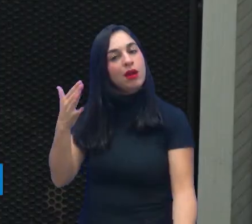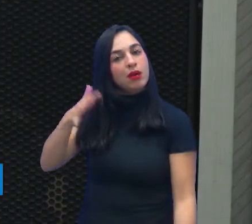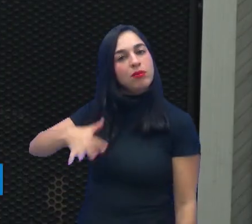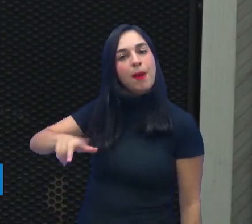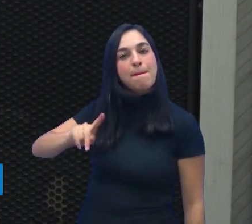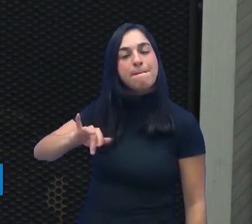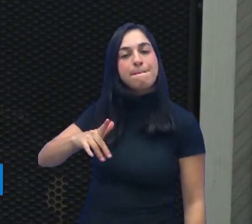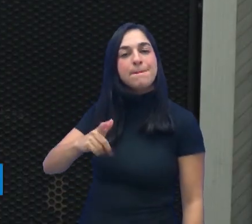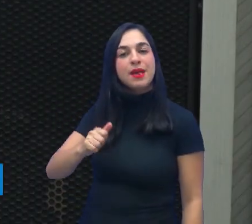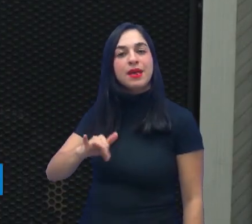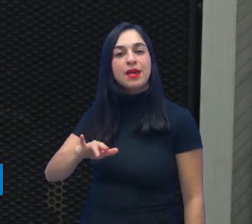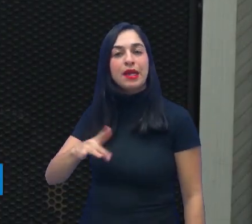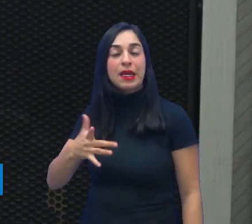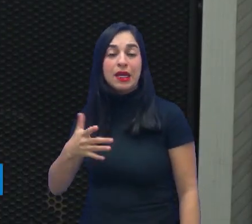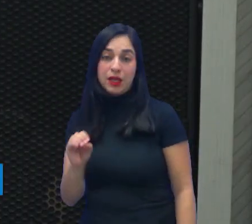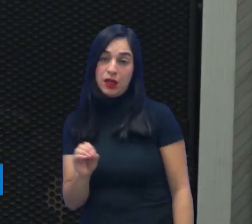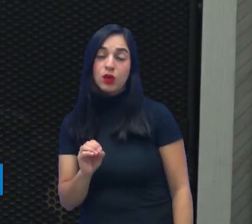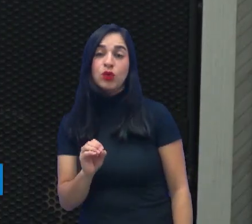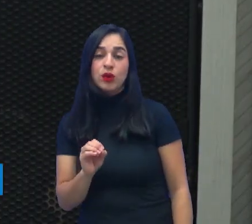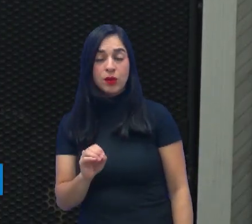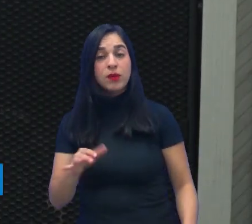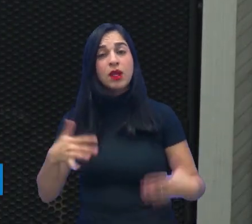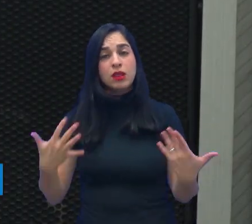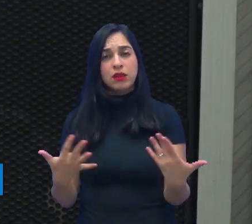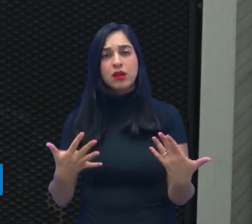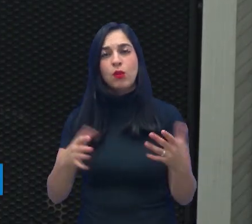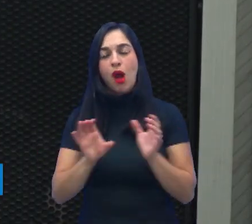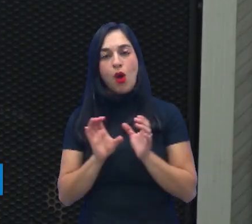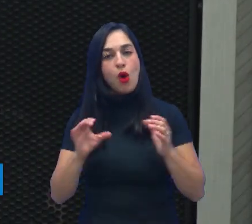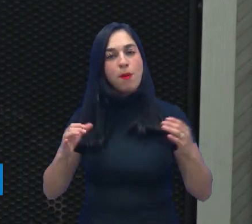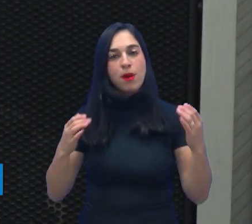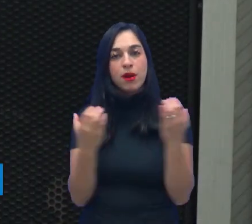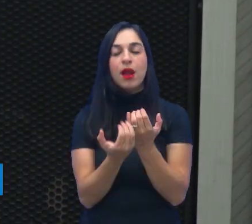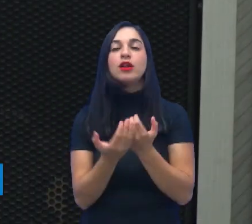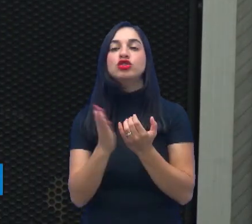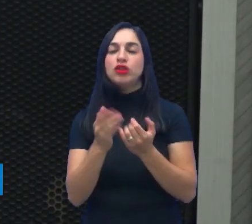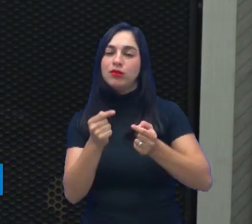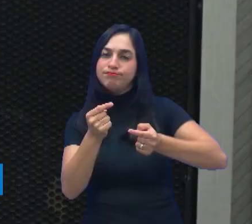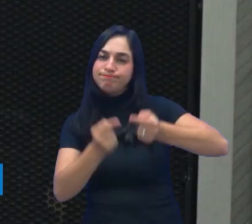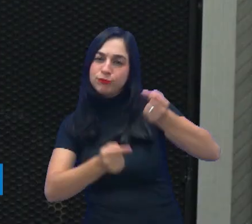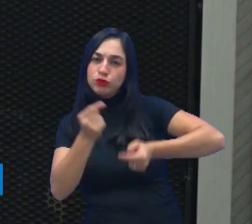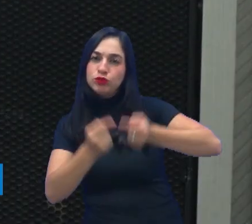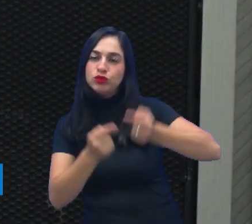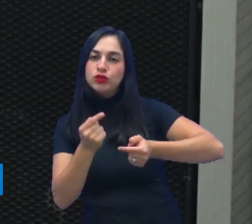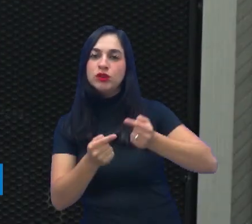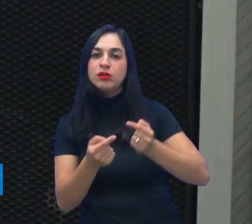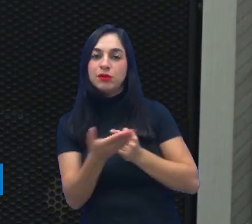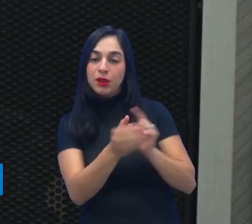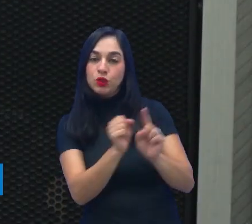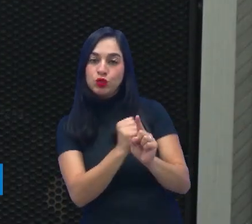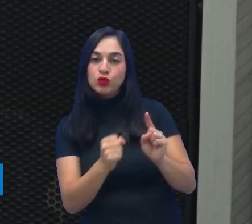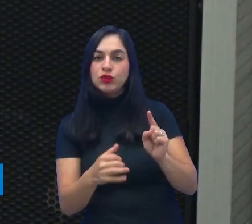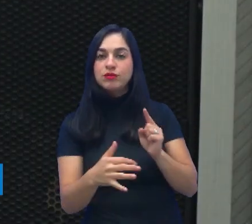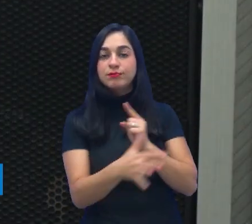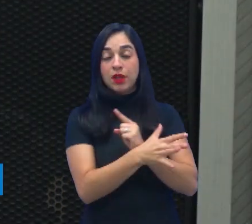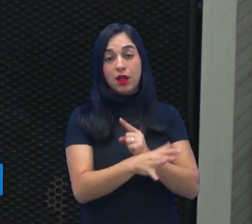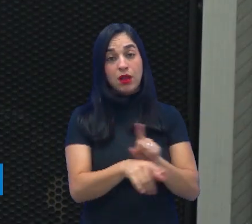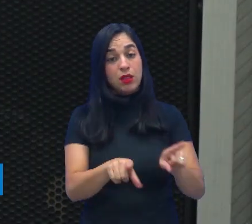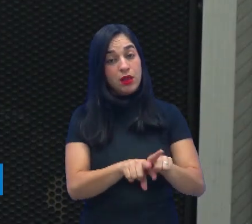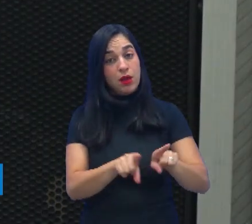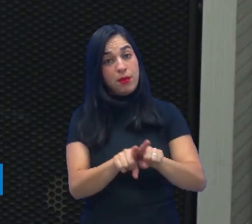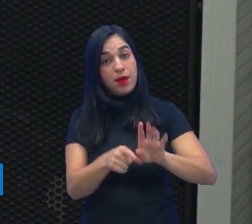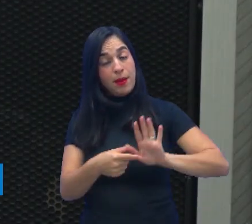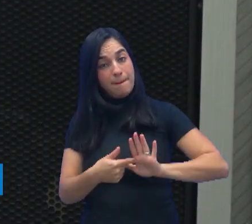Palmares. Então, acho que a comunidade está discutindo, a sociedade civil está apresentando